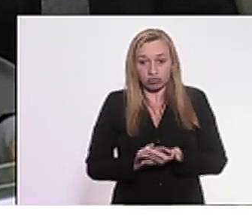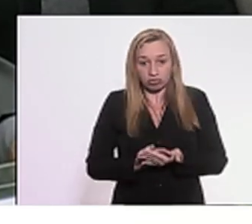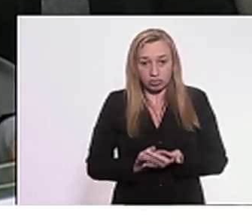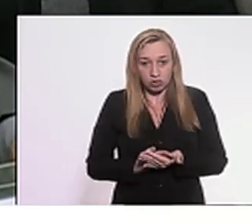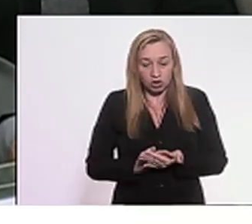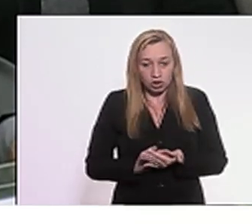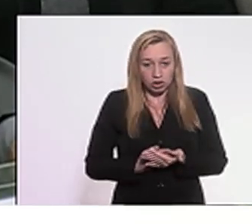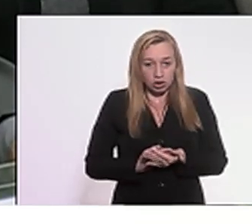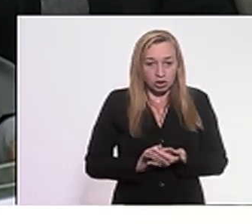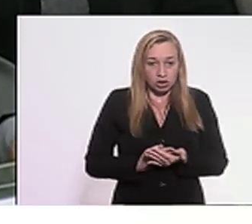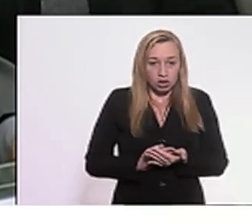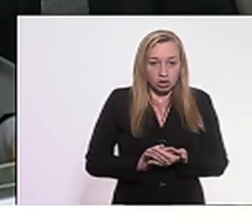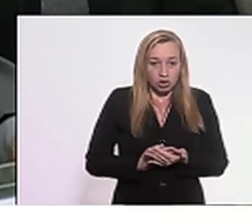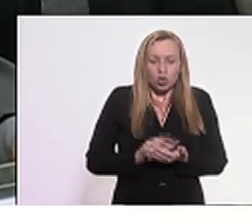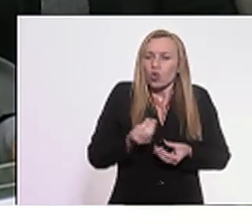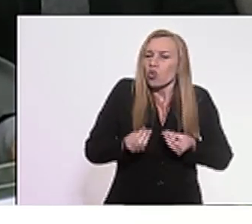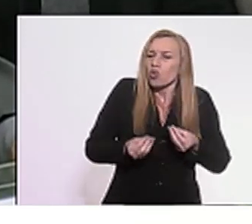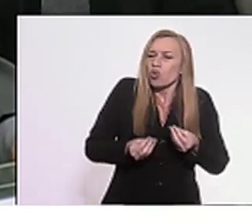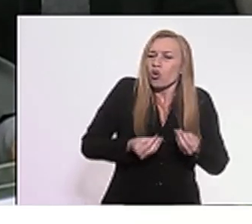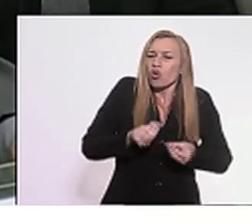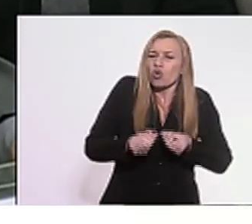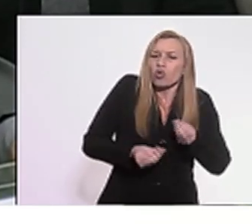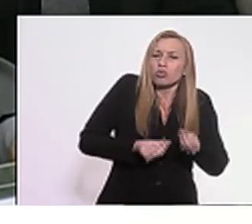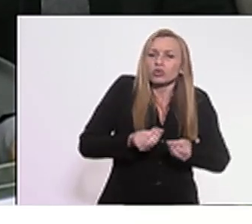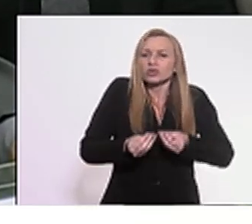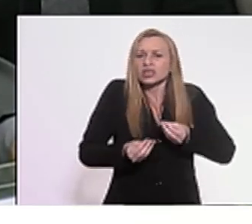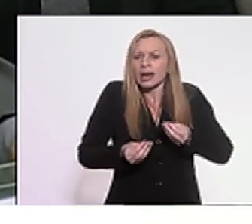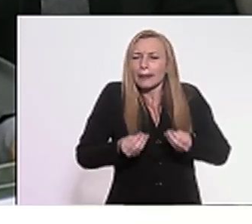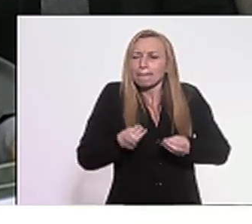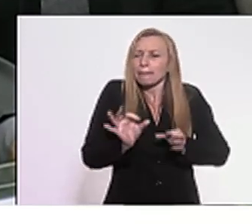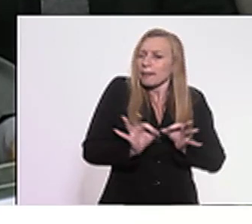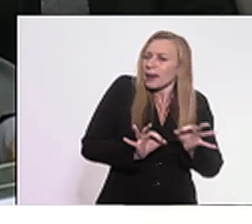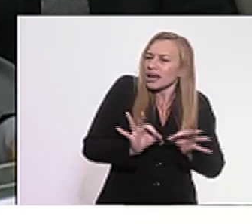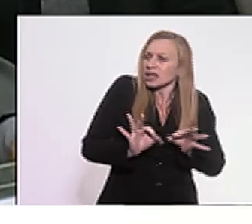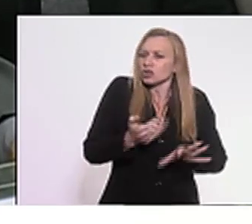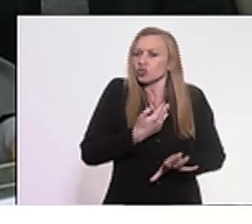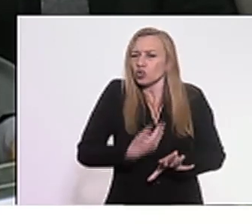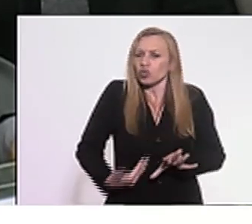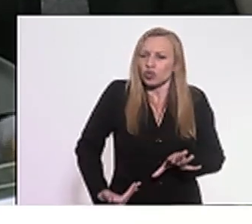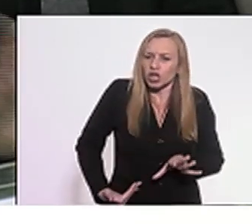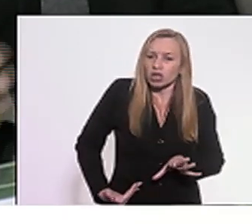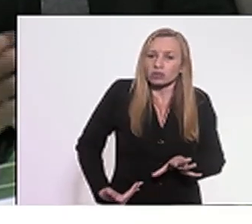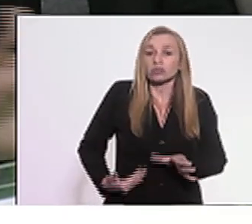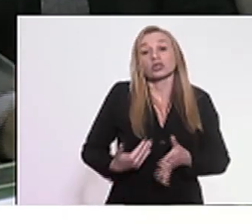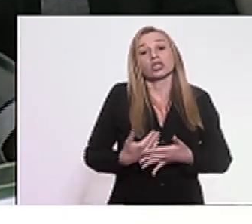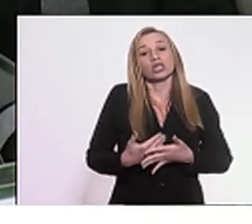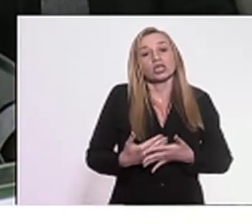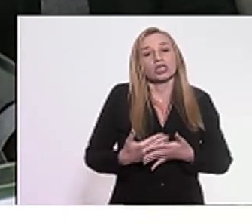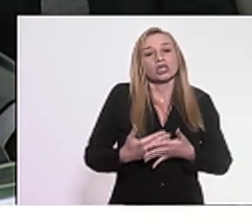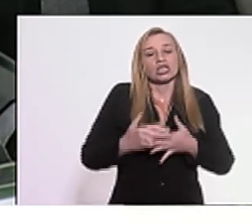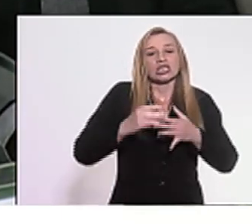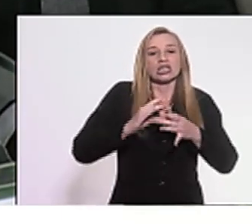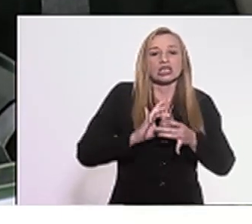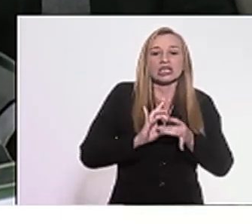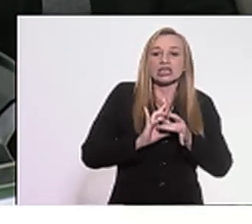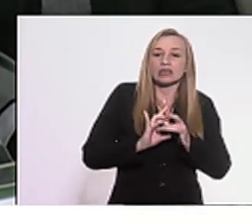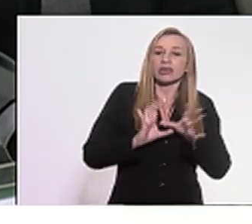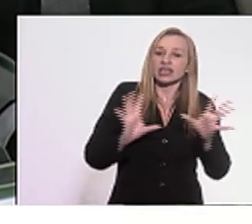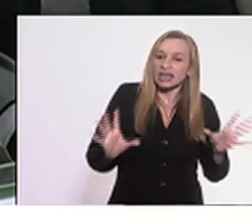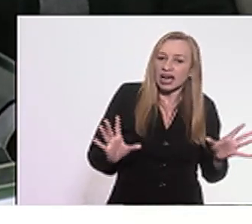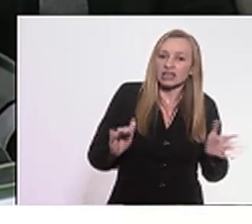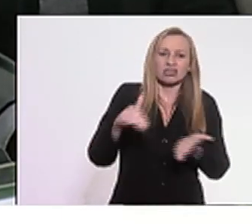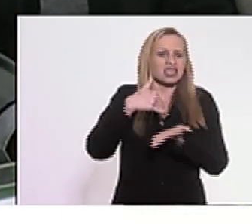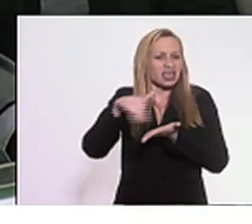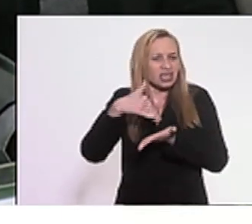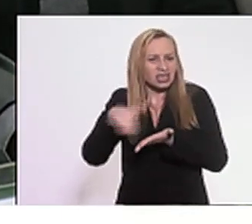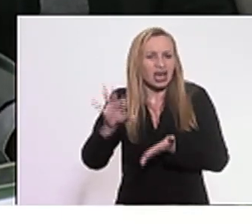e com a forma que está sendo montado esse governo, né, com independência das esferas, um